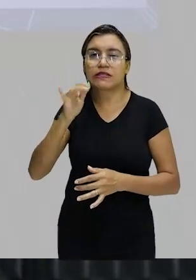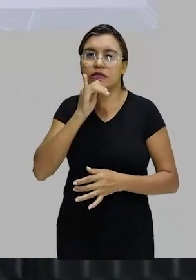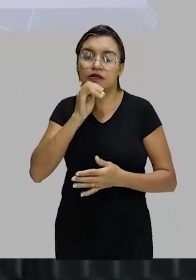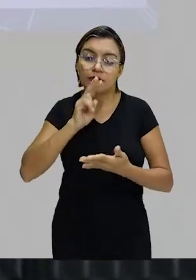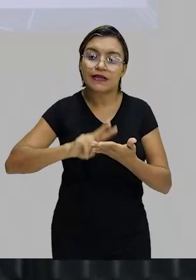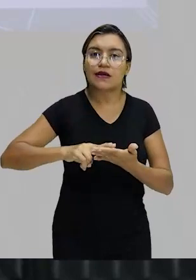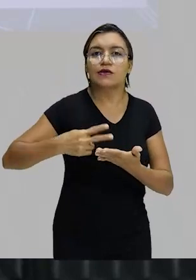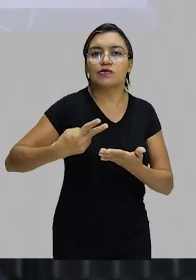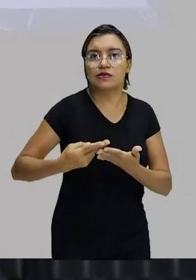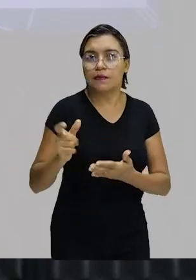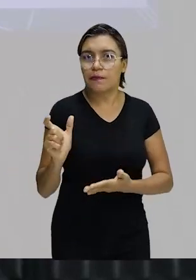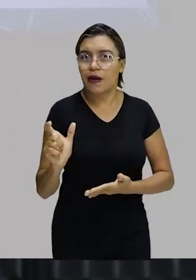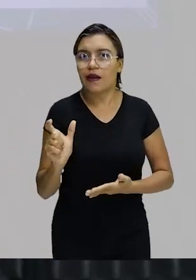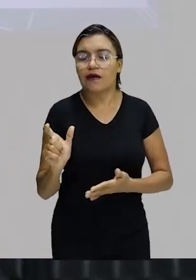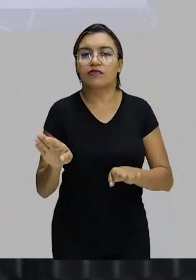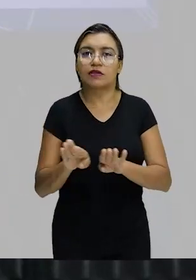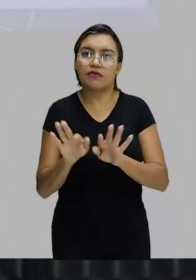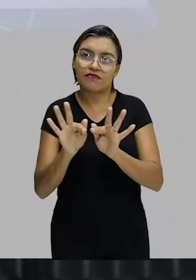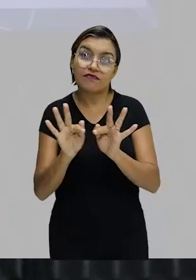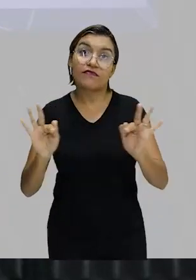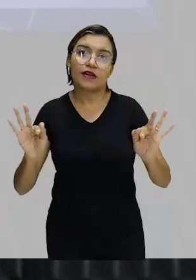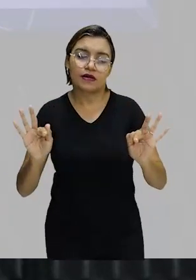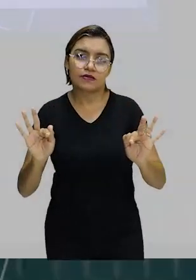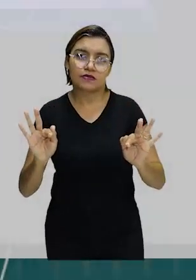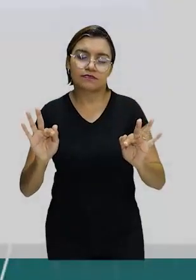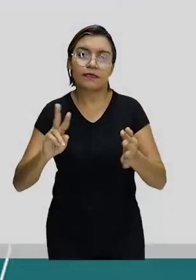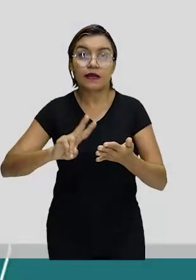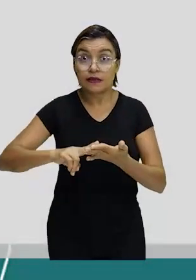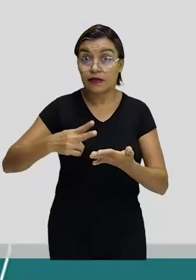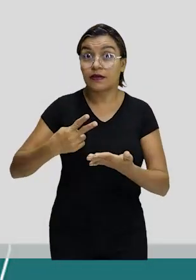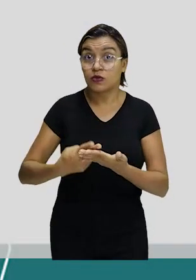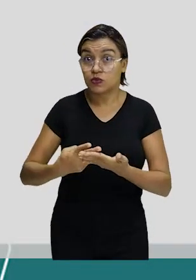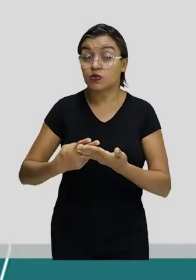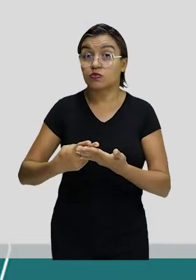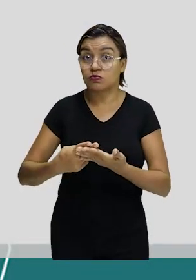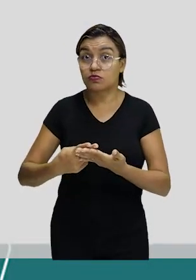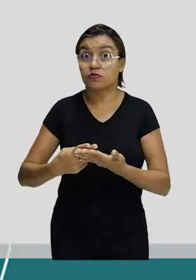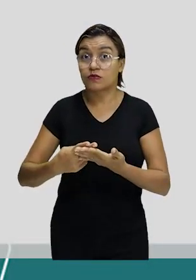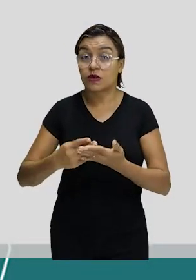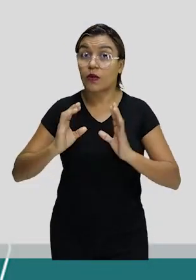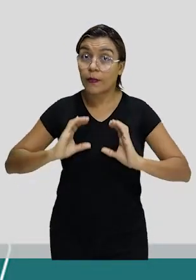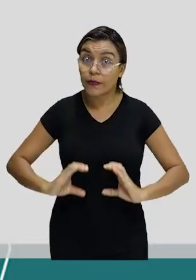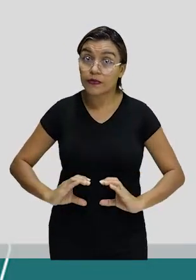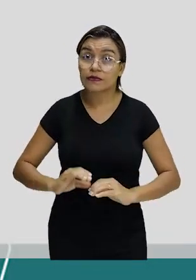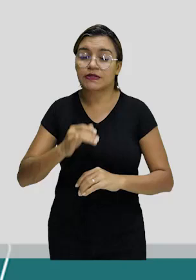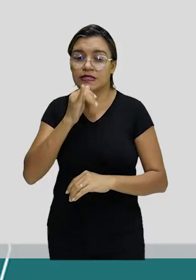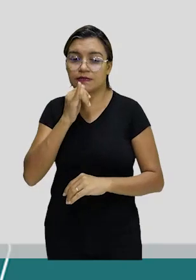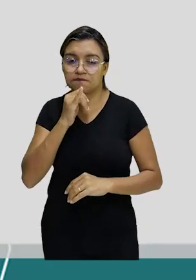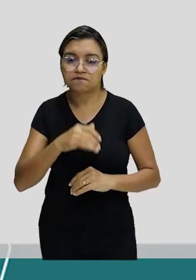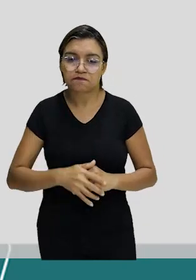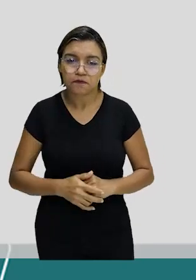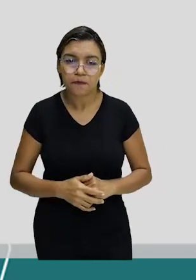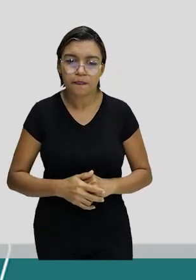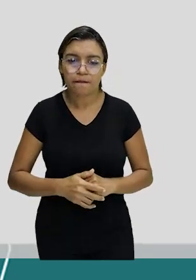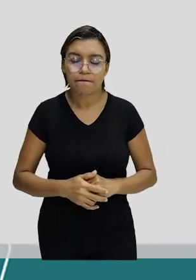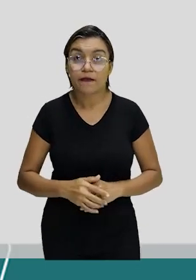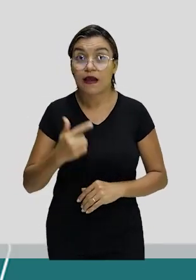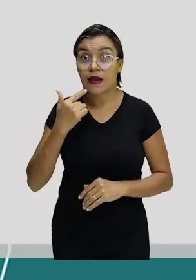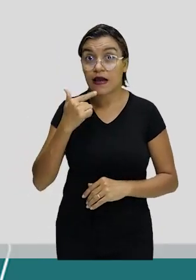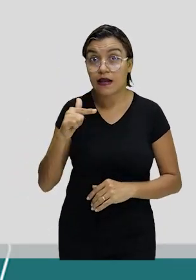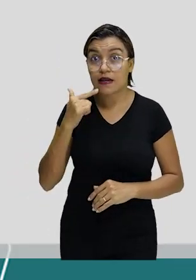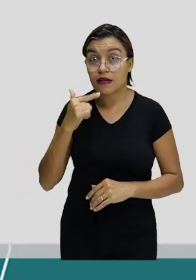as palavras quanto a sentença. Ele traduz comportamentos. Tá? A língua e a cultura, ou o idioma e a cultura, eles